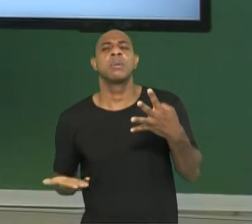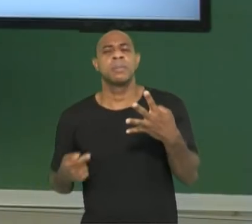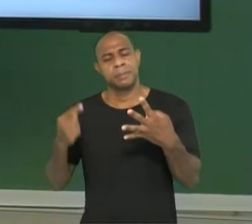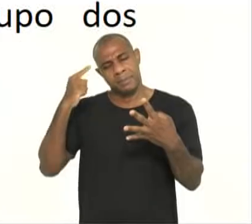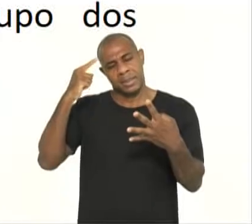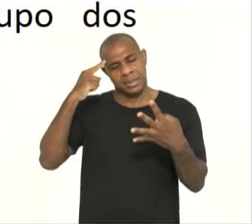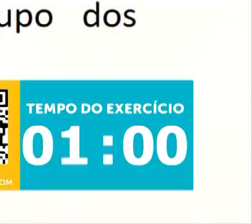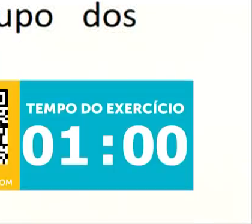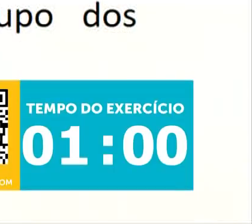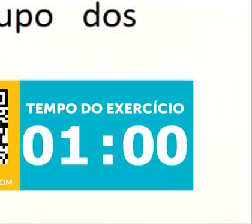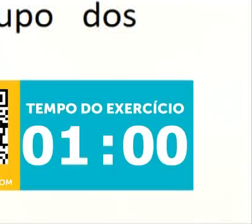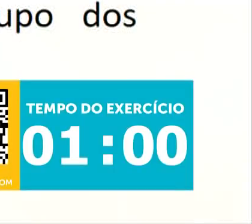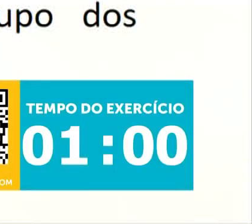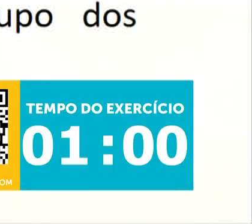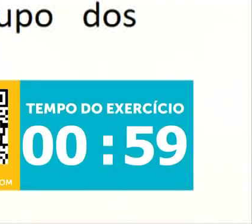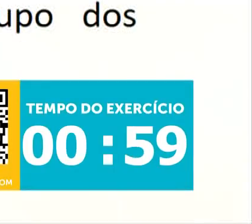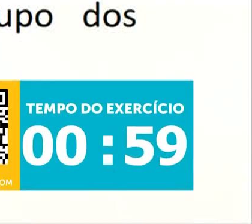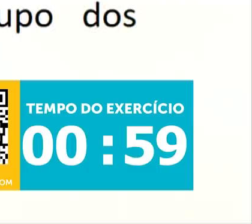volta.